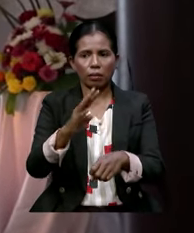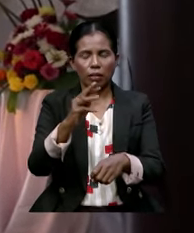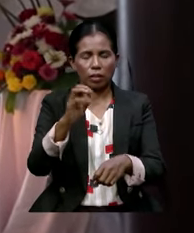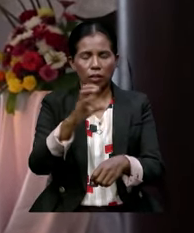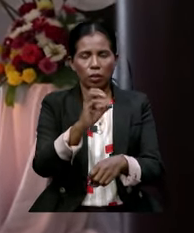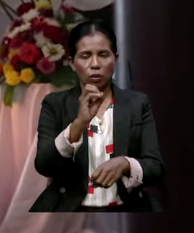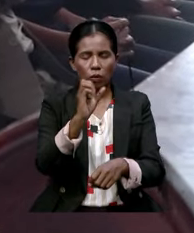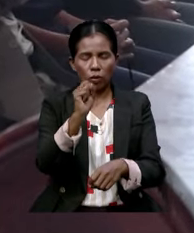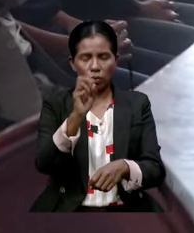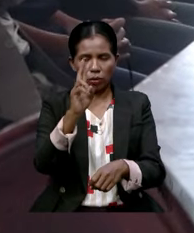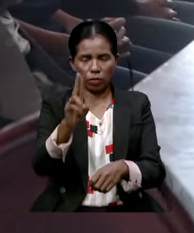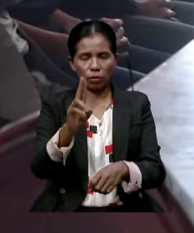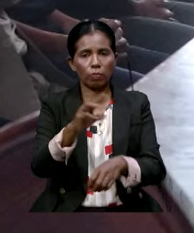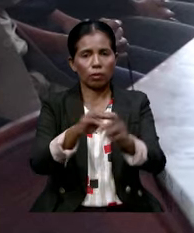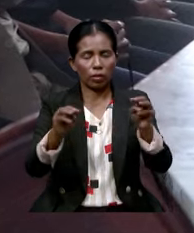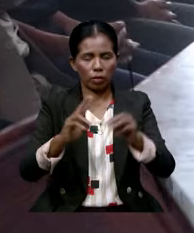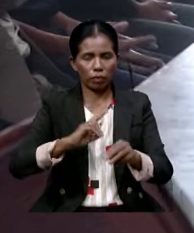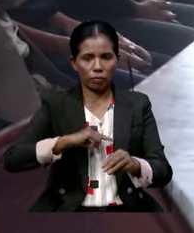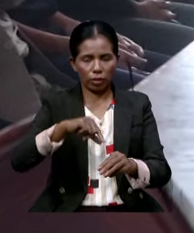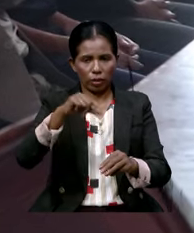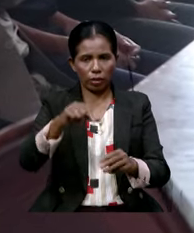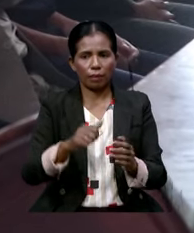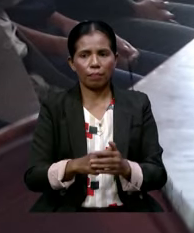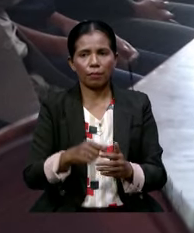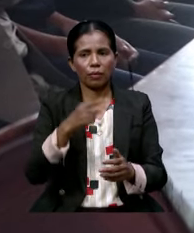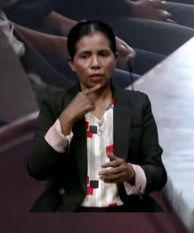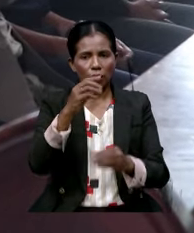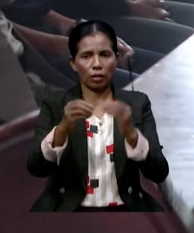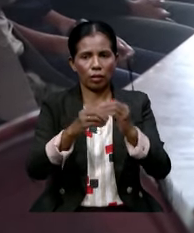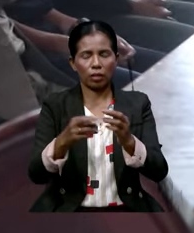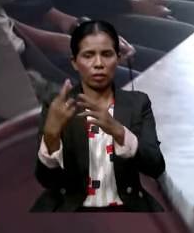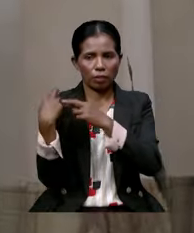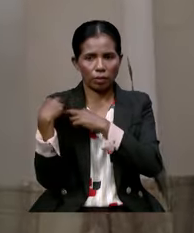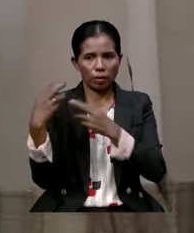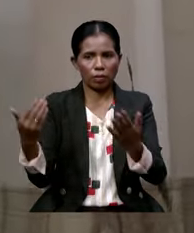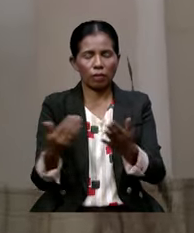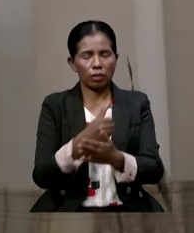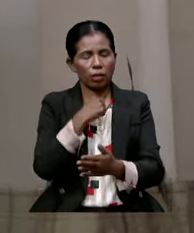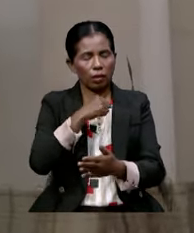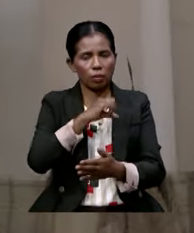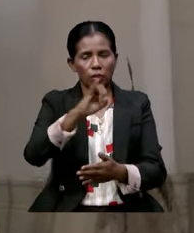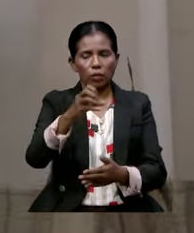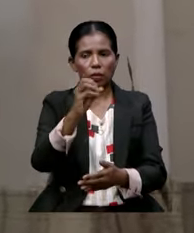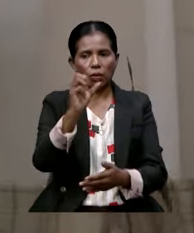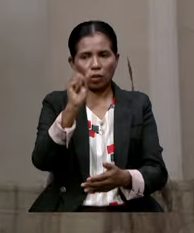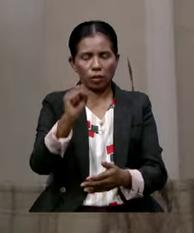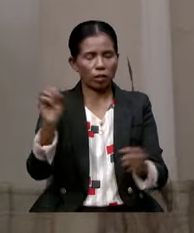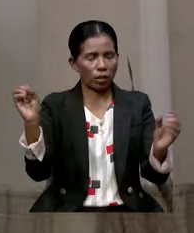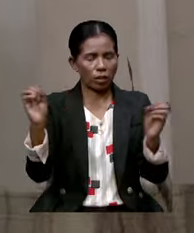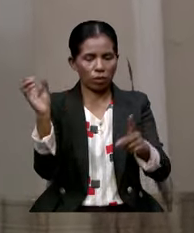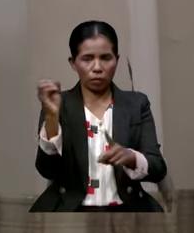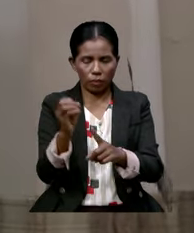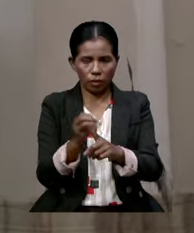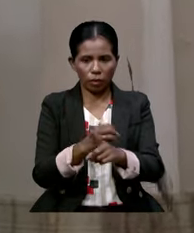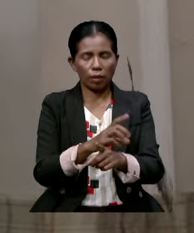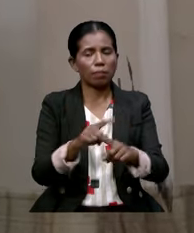Ossu, município Viqueque. Dom Leandro Maria Alves Chateten, Gnarfon, nebe Padre José Gonzaga Simone, laos oportunidade